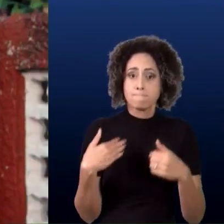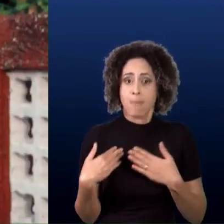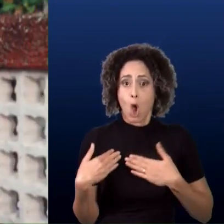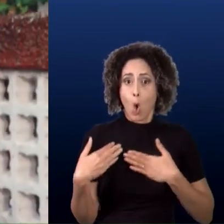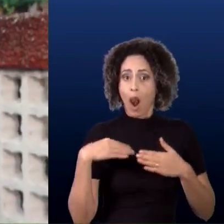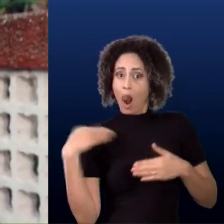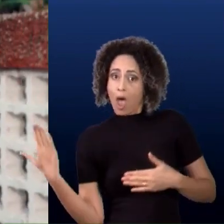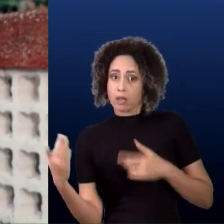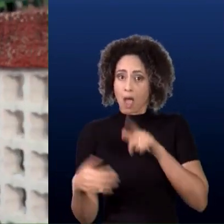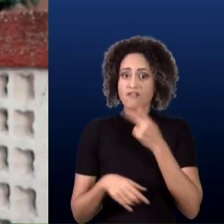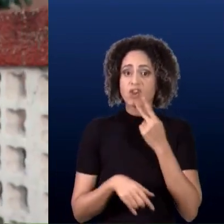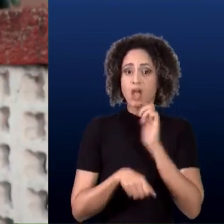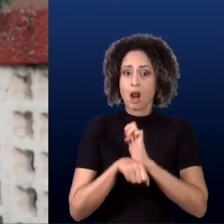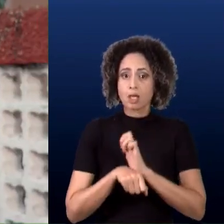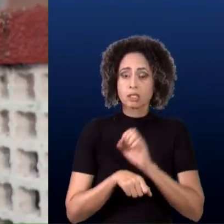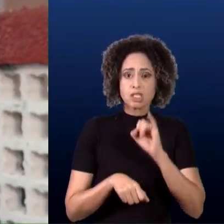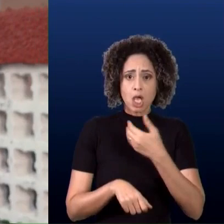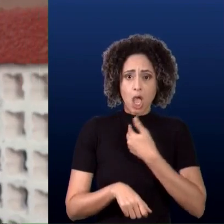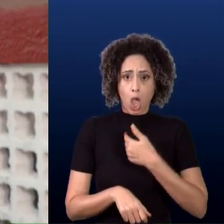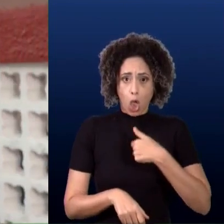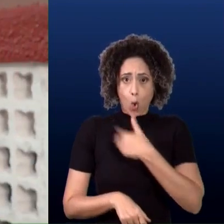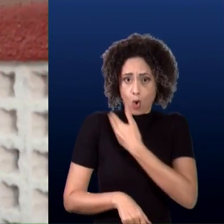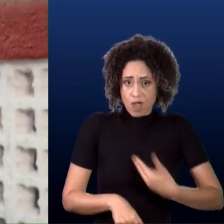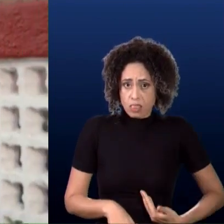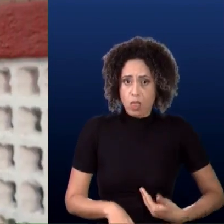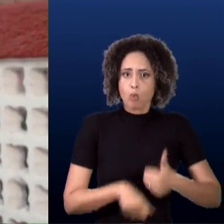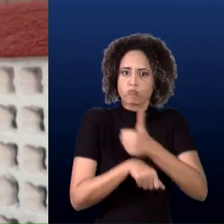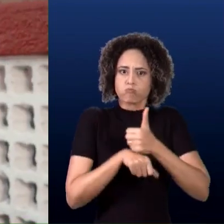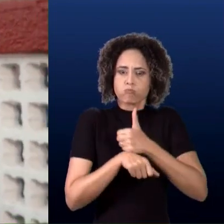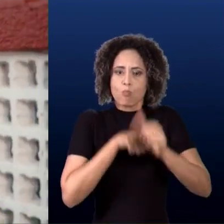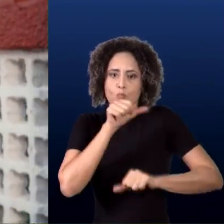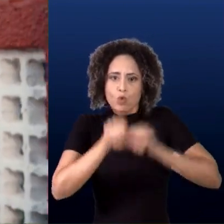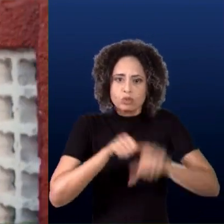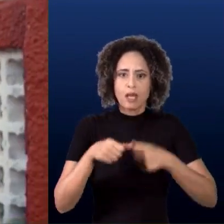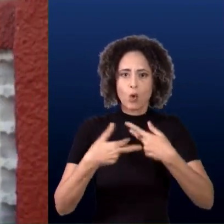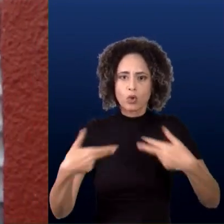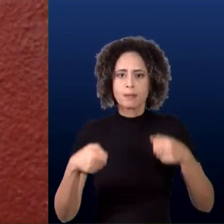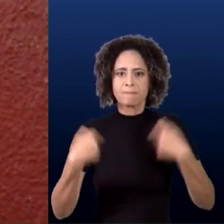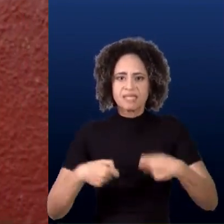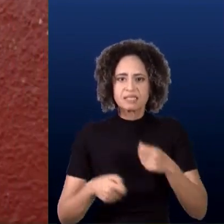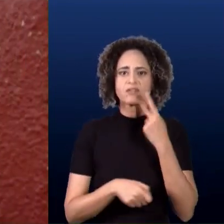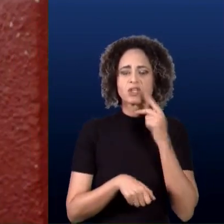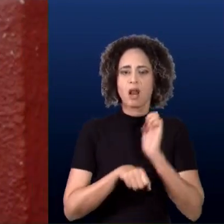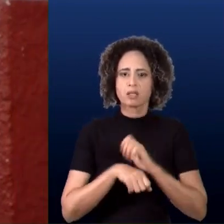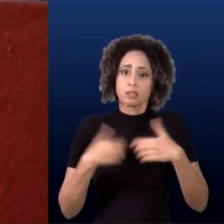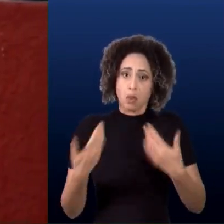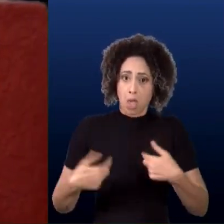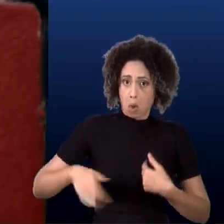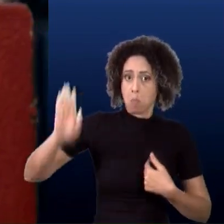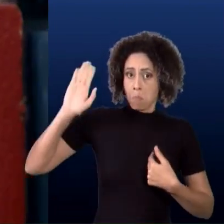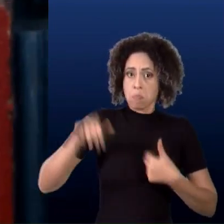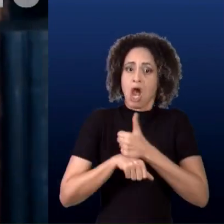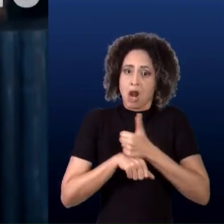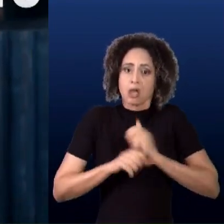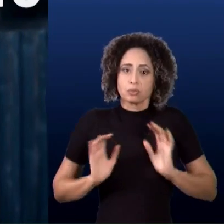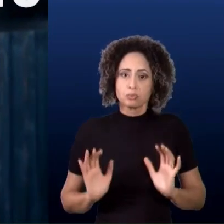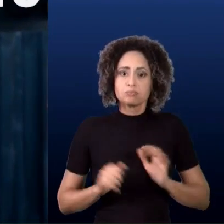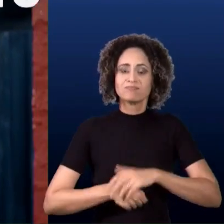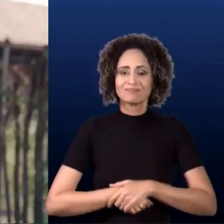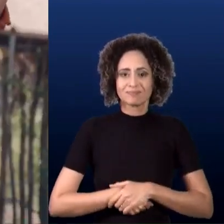porque o meu lado é o lado do cearense. Ou o governador se garante para realizar as mudanças que o Ceará precisa, ou não se garante.